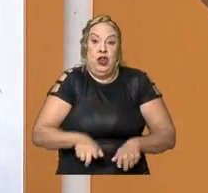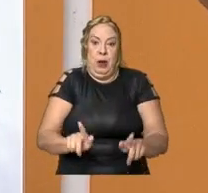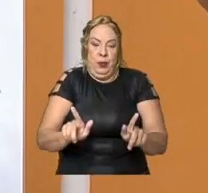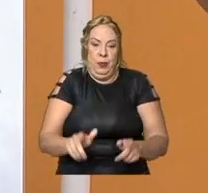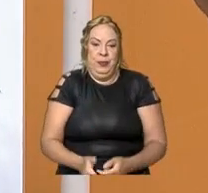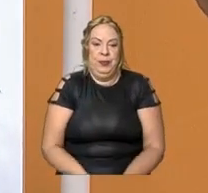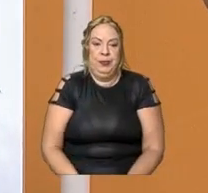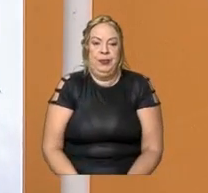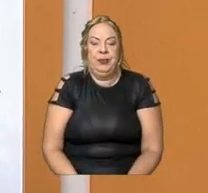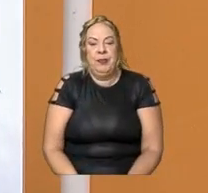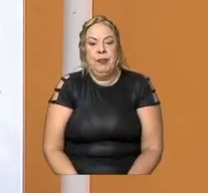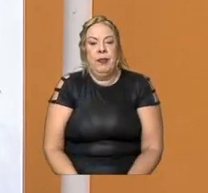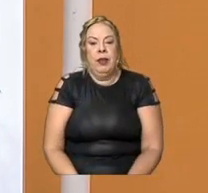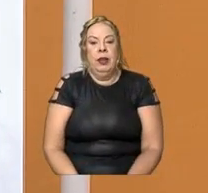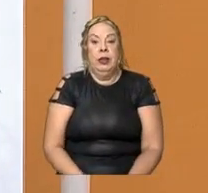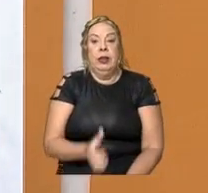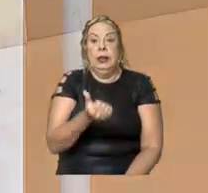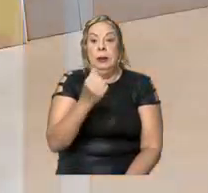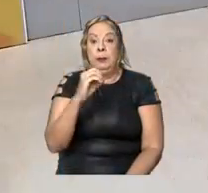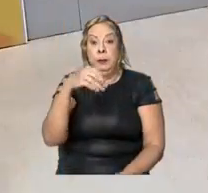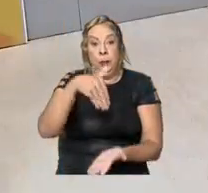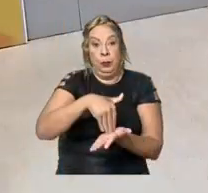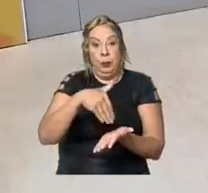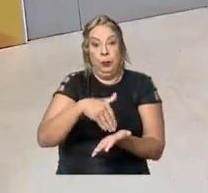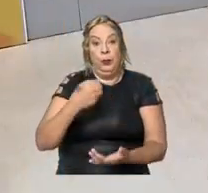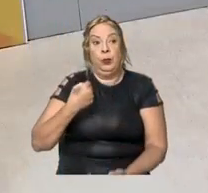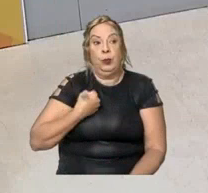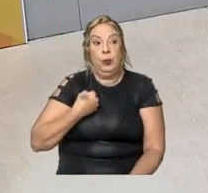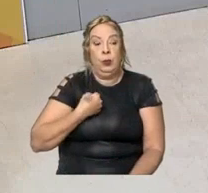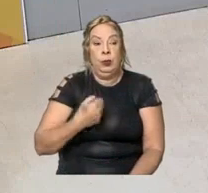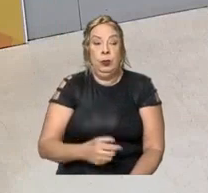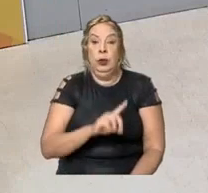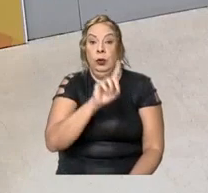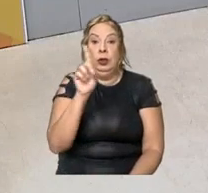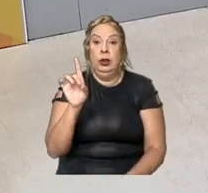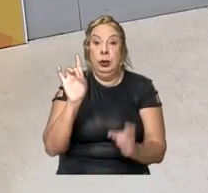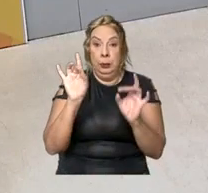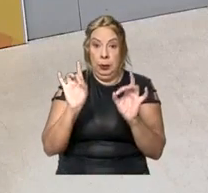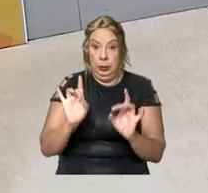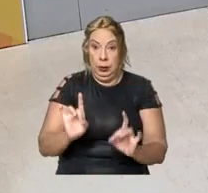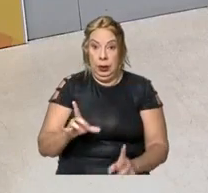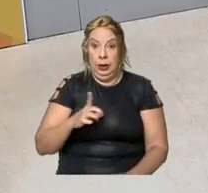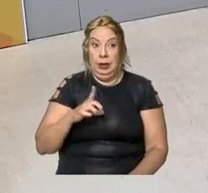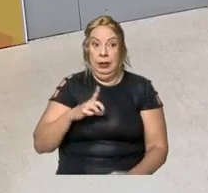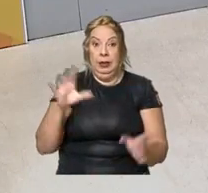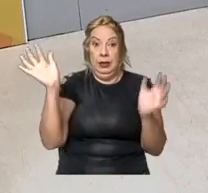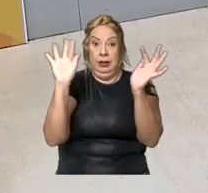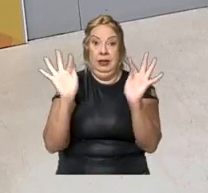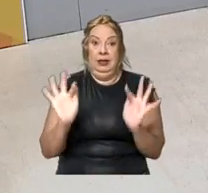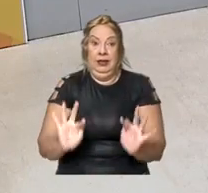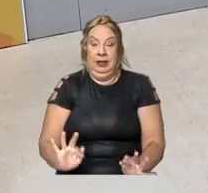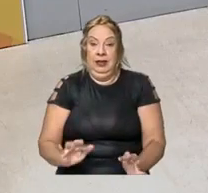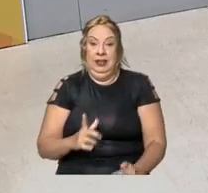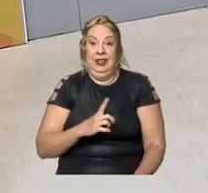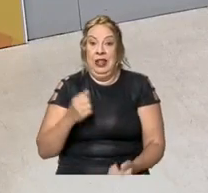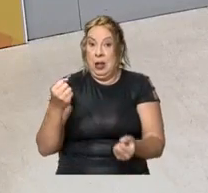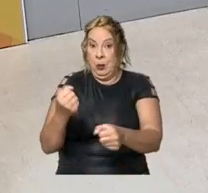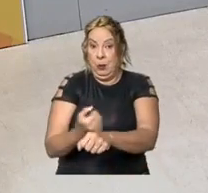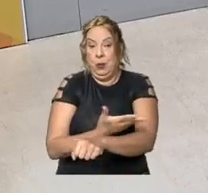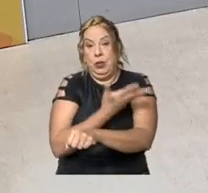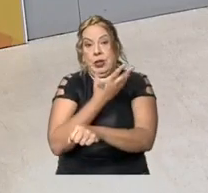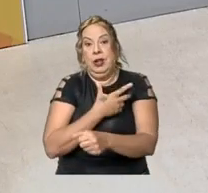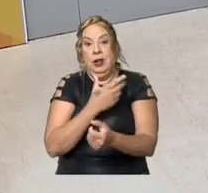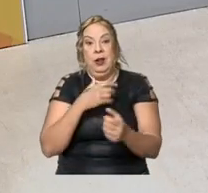última bola que vai para a sorteadora. Hoje é uma data especial, porque nós estamos aqui na alegria, né? Na emoção